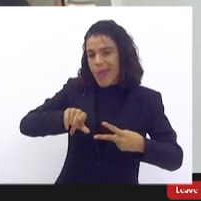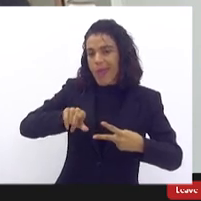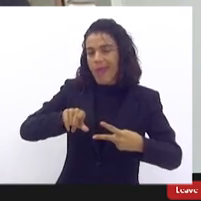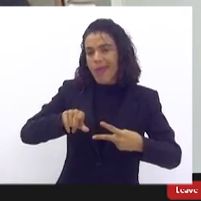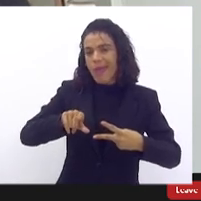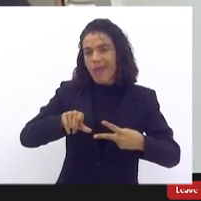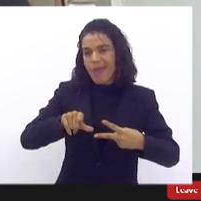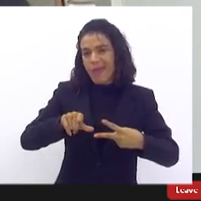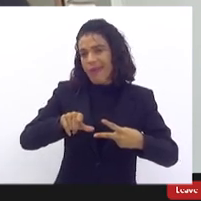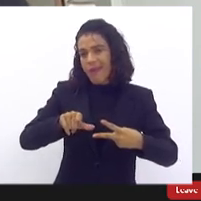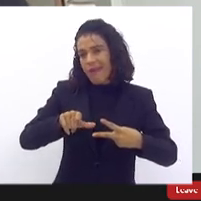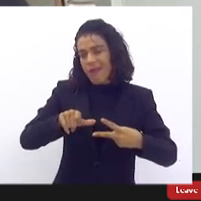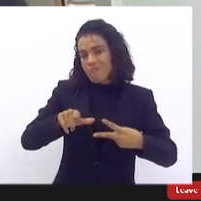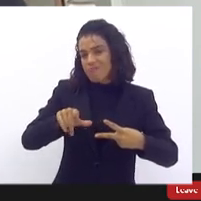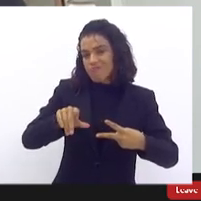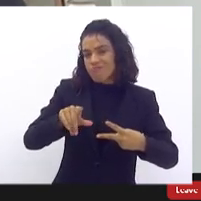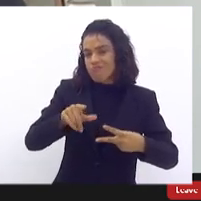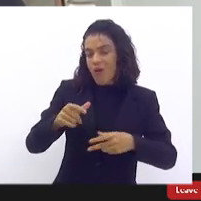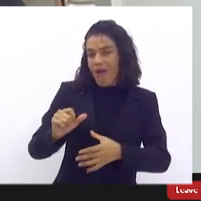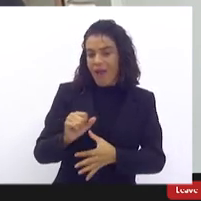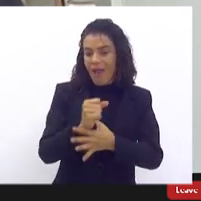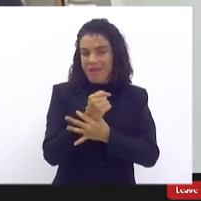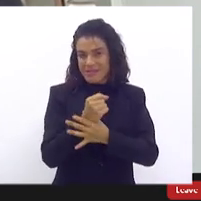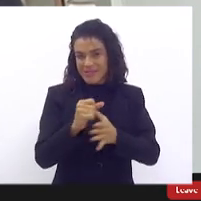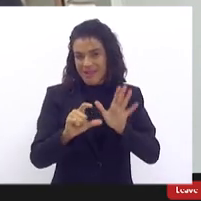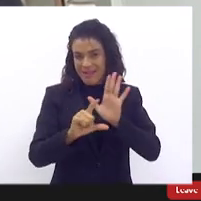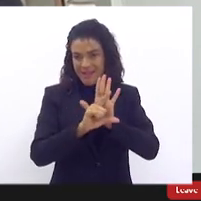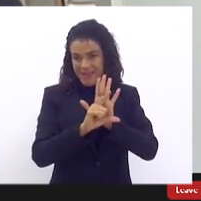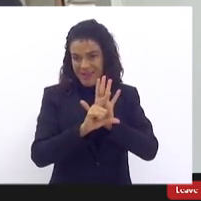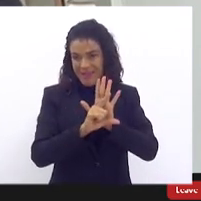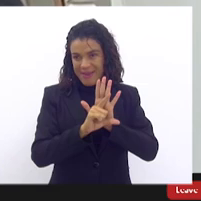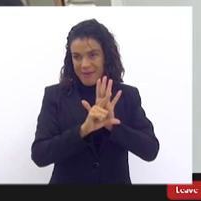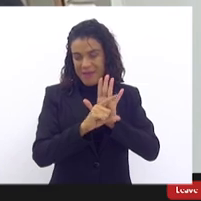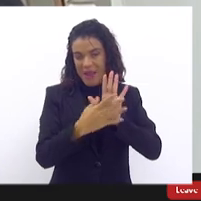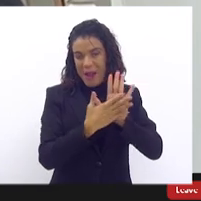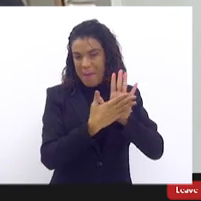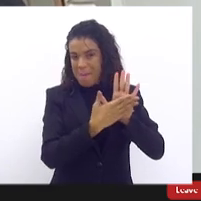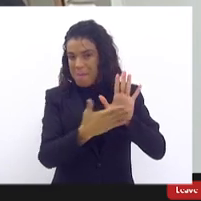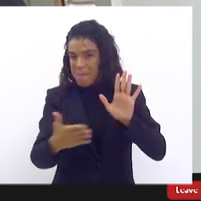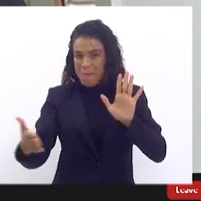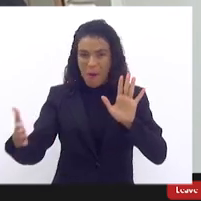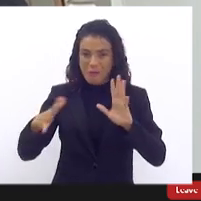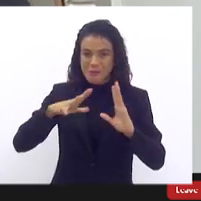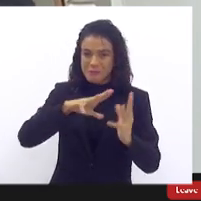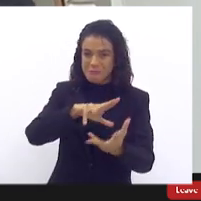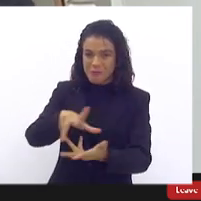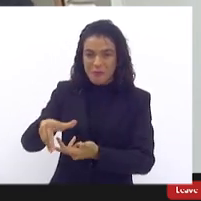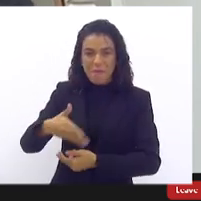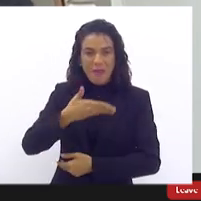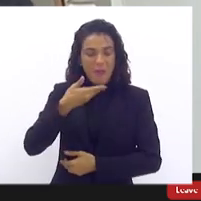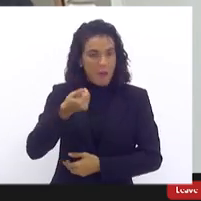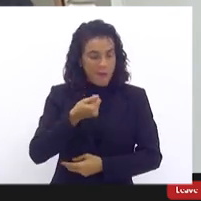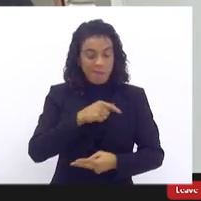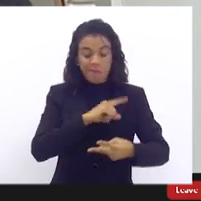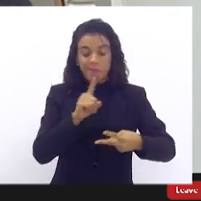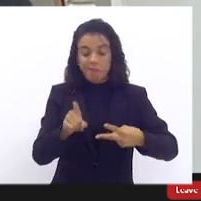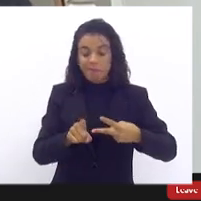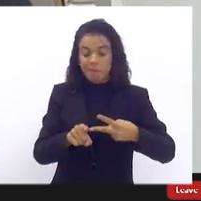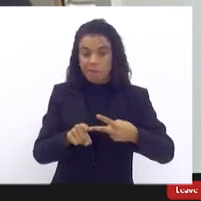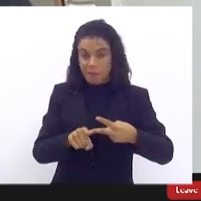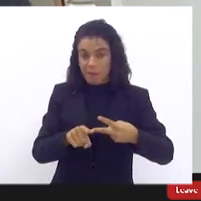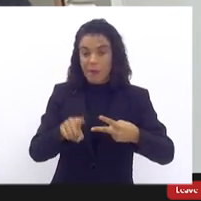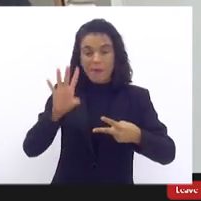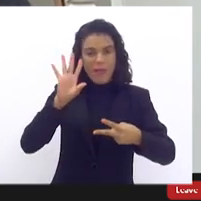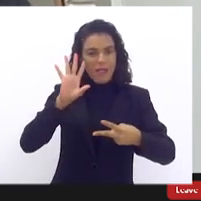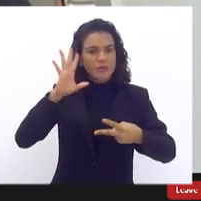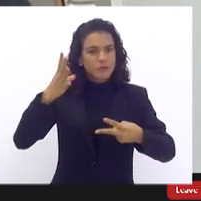na legislação, a gente não cria uma situação na legislação e ela se reflete no mundo, e outra que as soluções